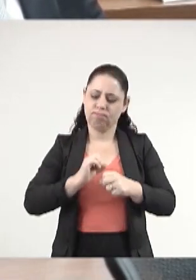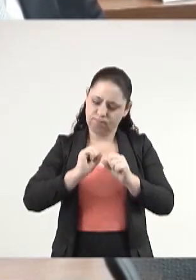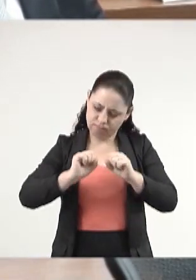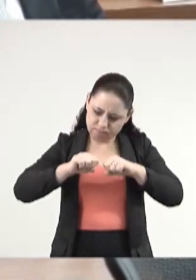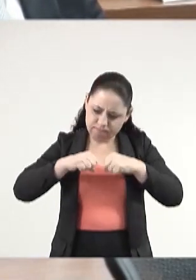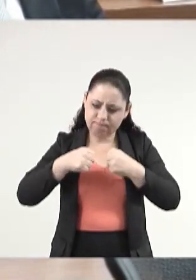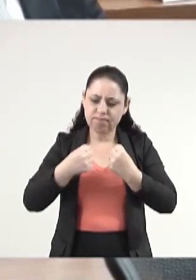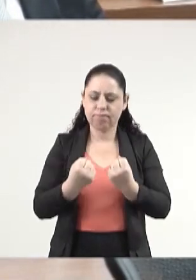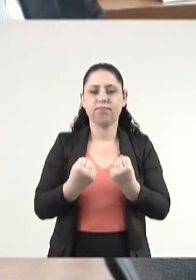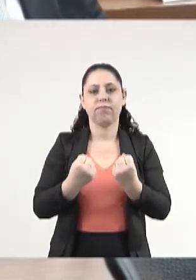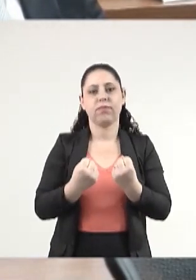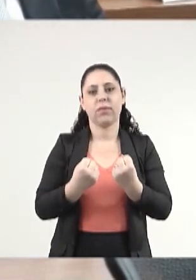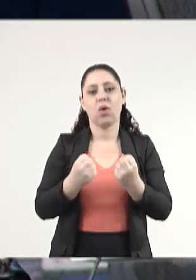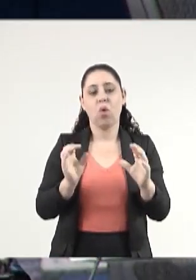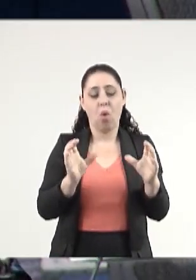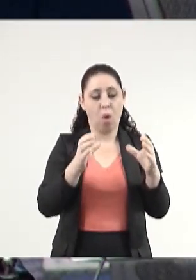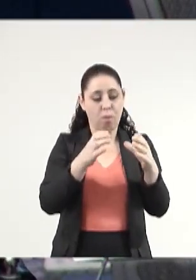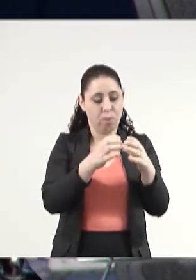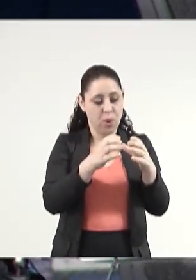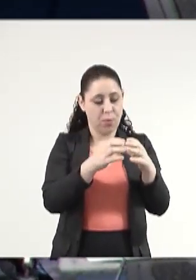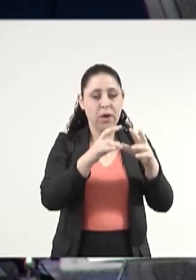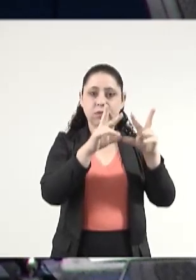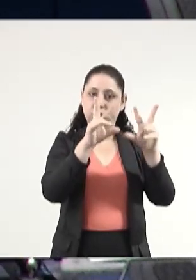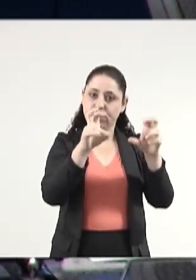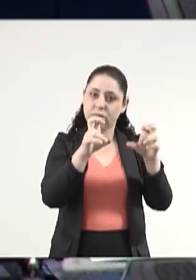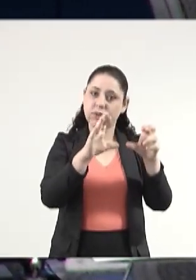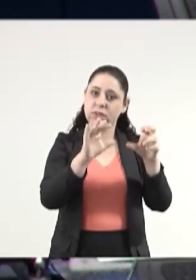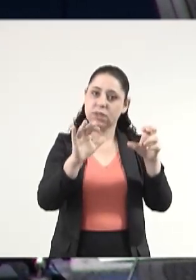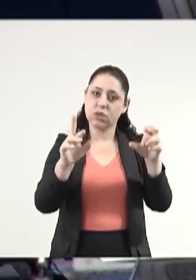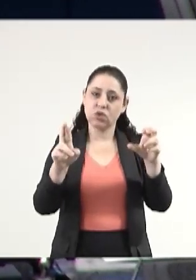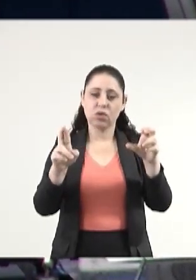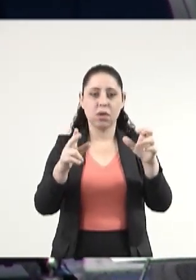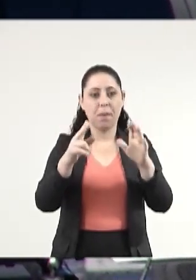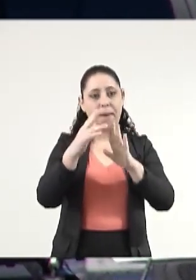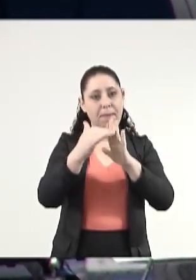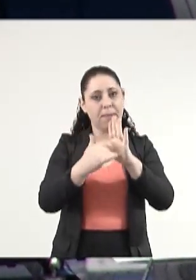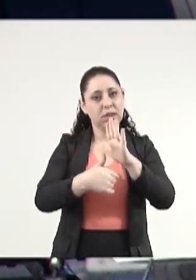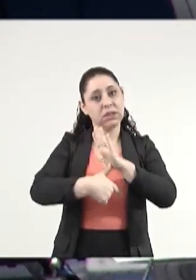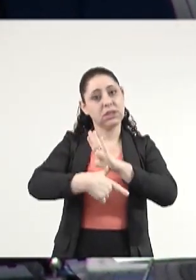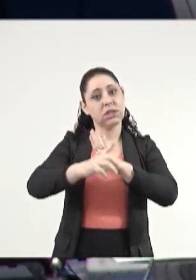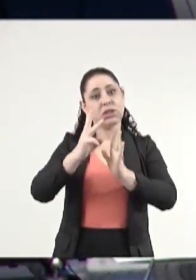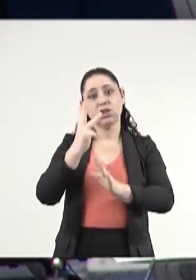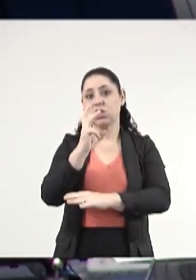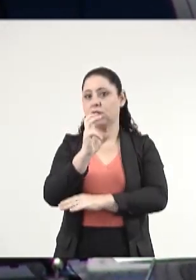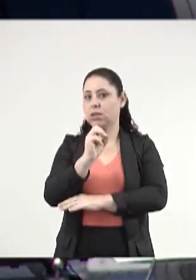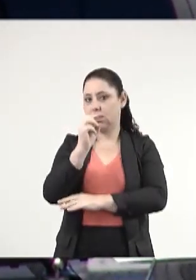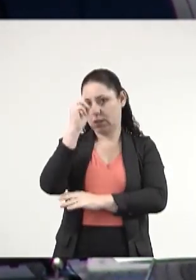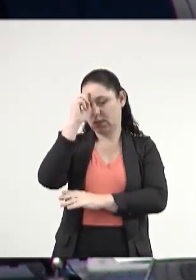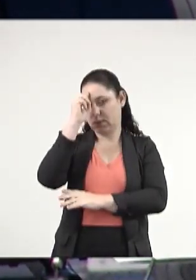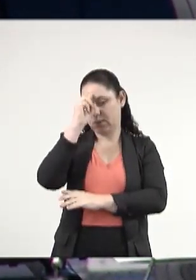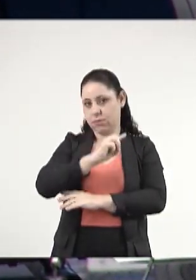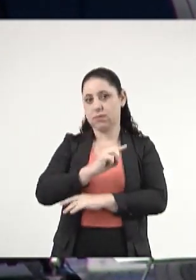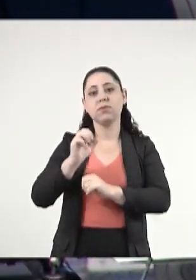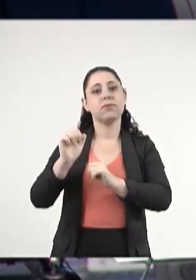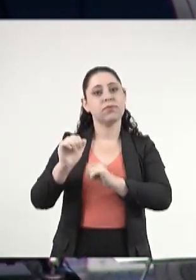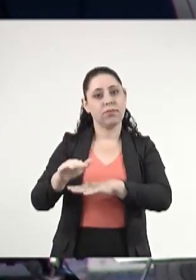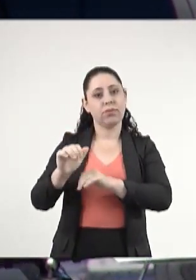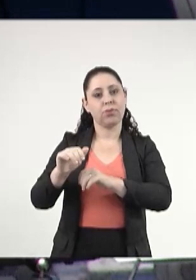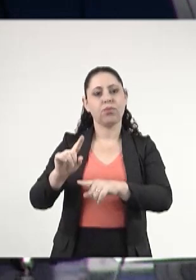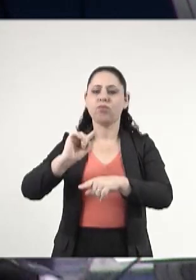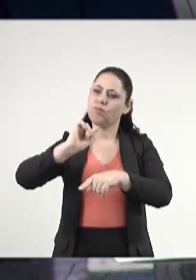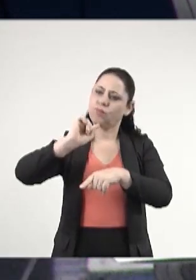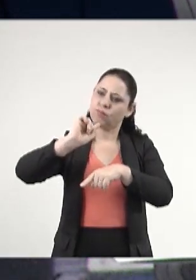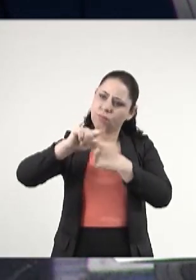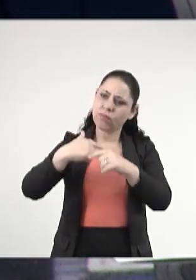esforço extraordinário nas comissões, na pauta antes do dia 30 de setembro, e